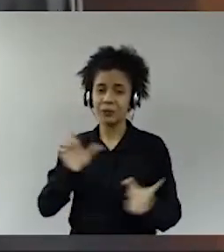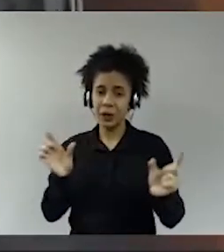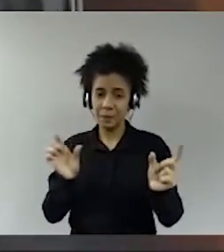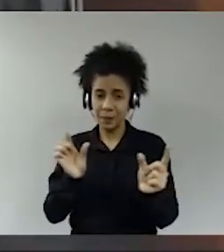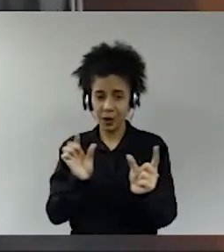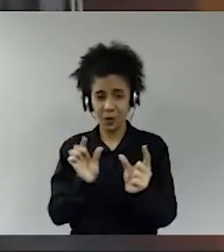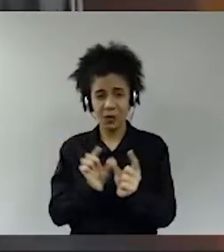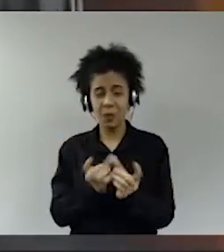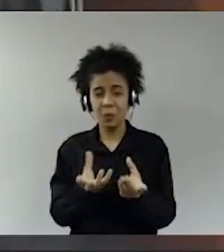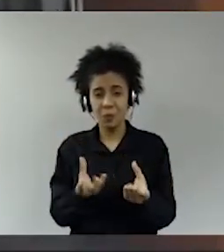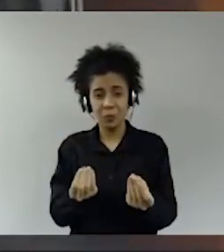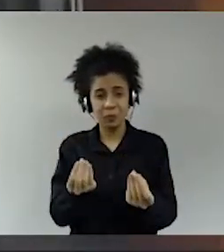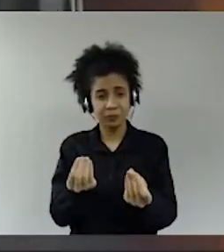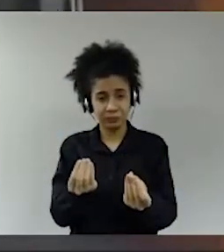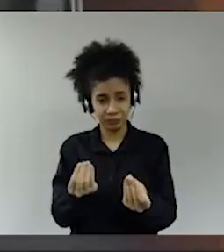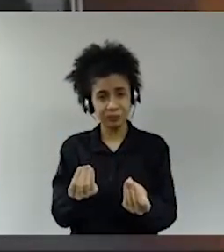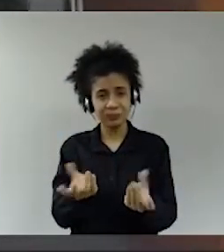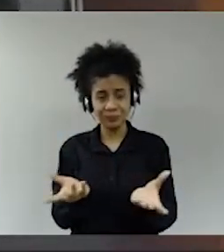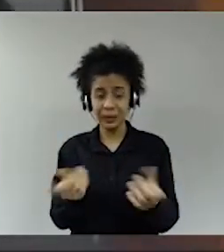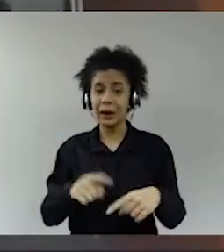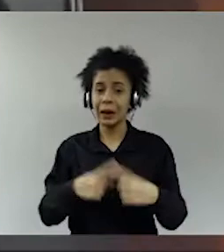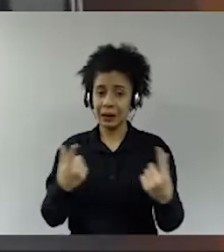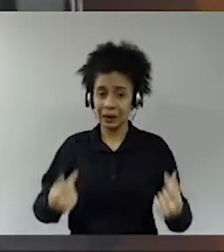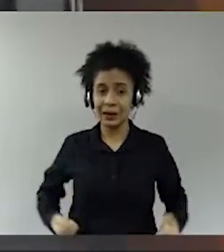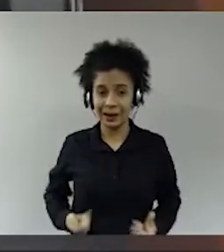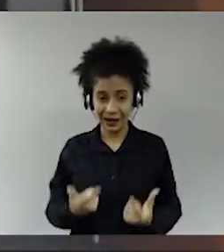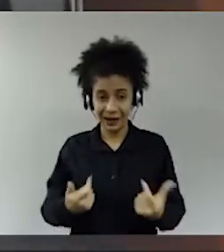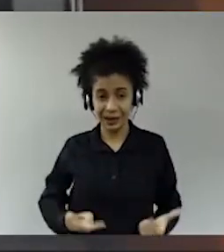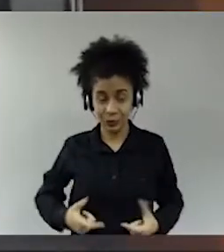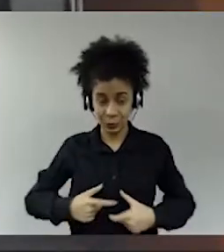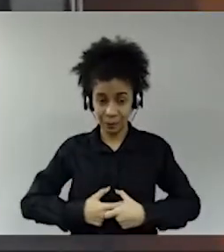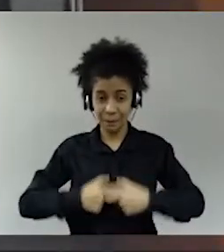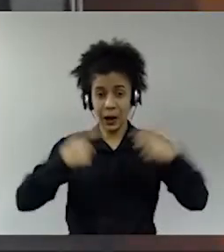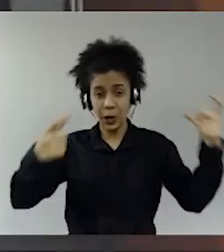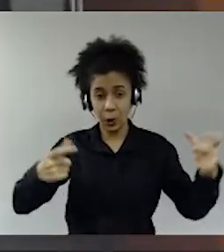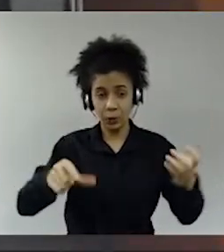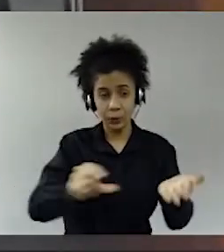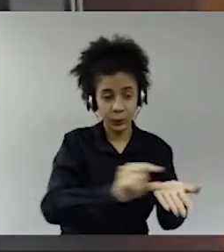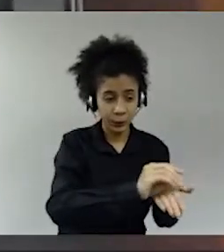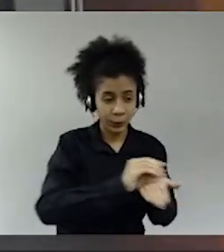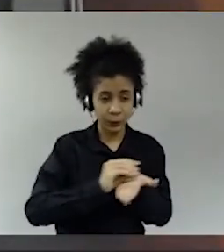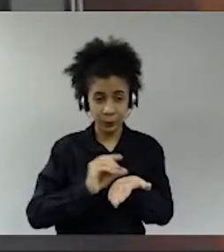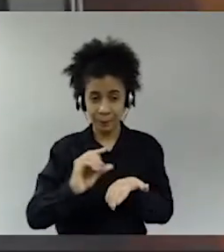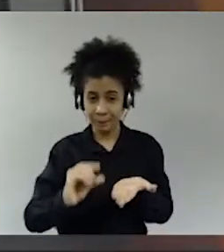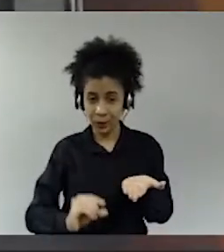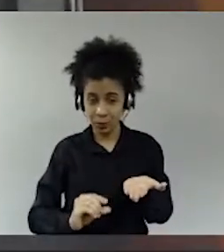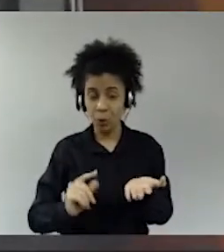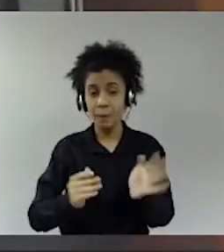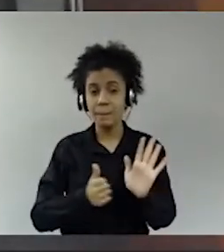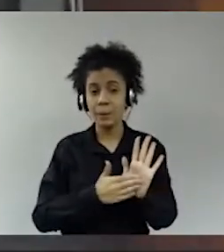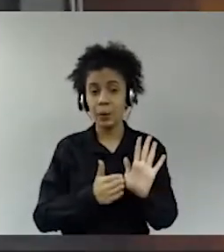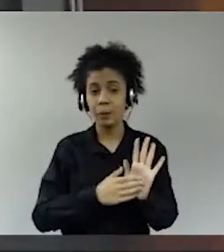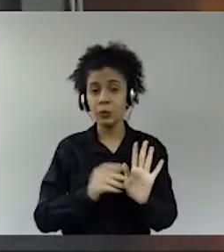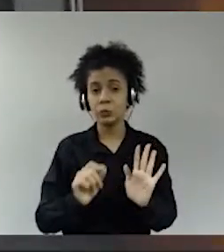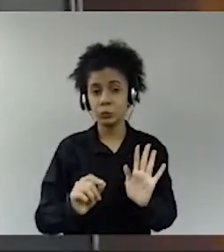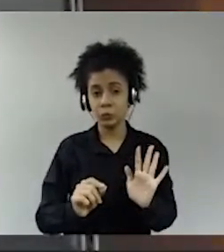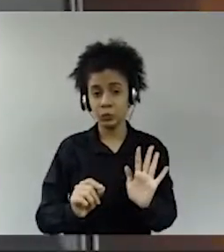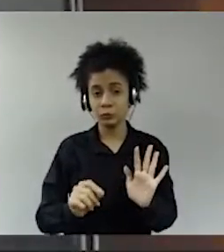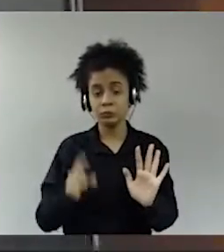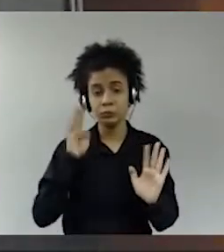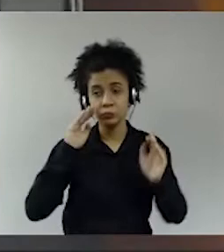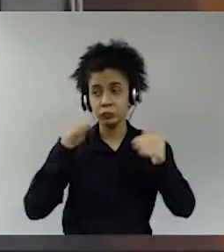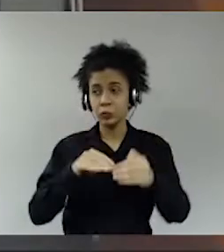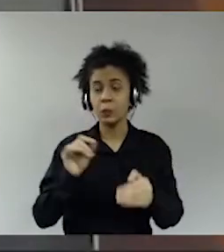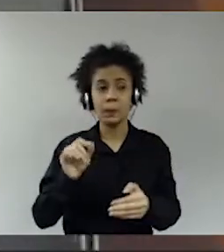diminuindo muito, apesar de os gastos terem crescido, a proposta, essa